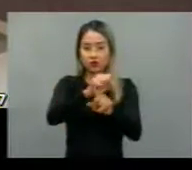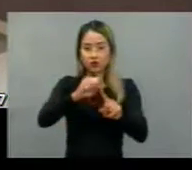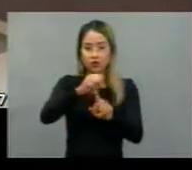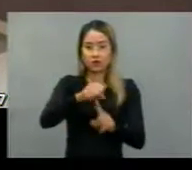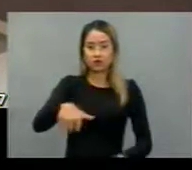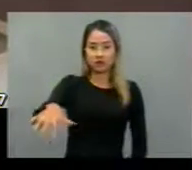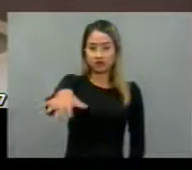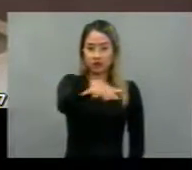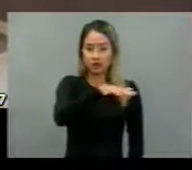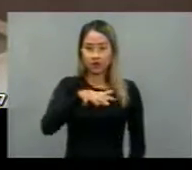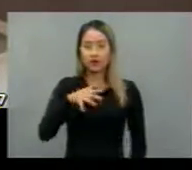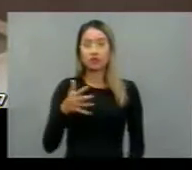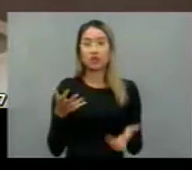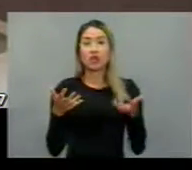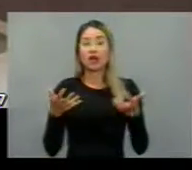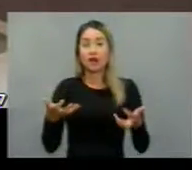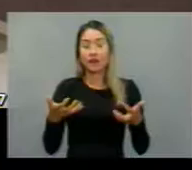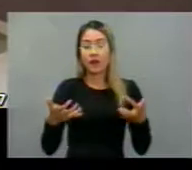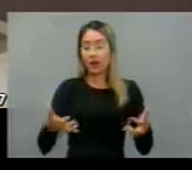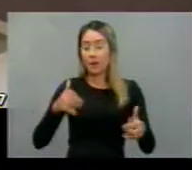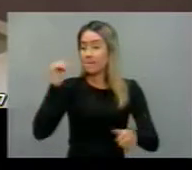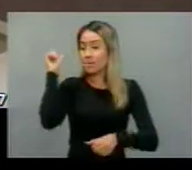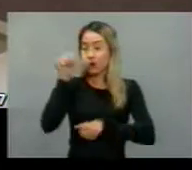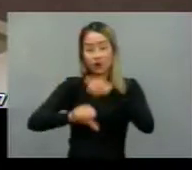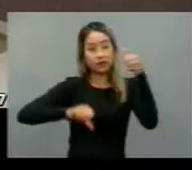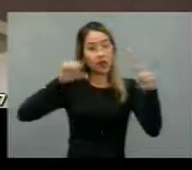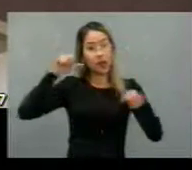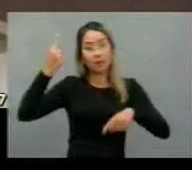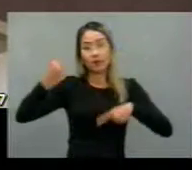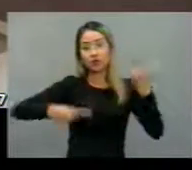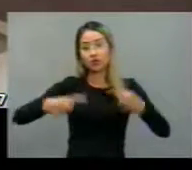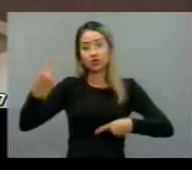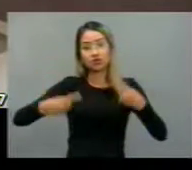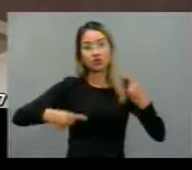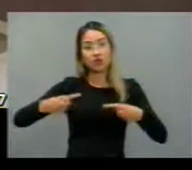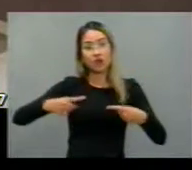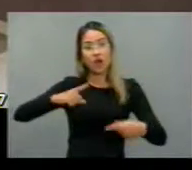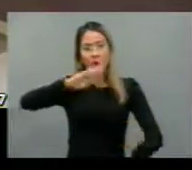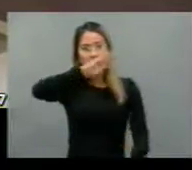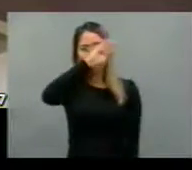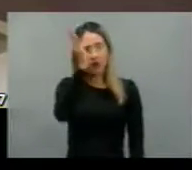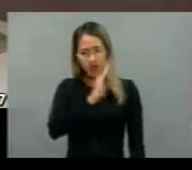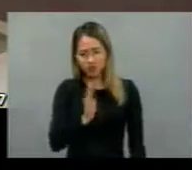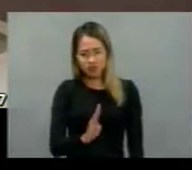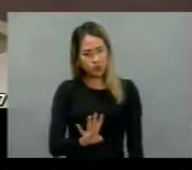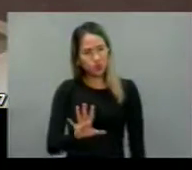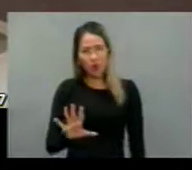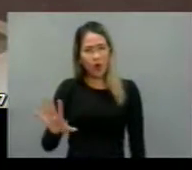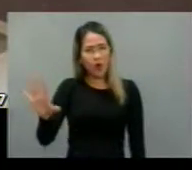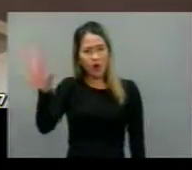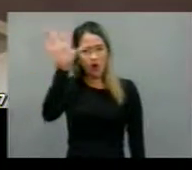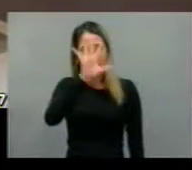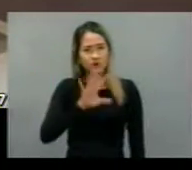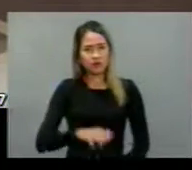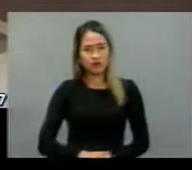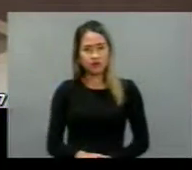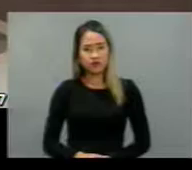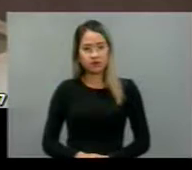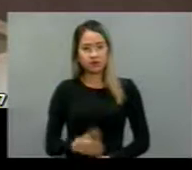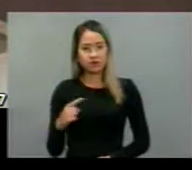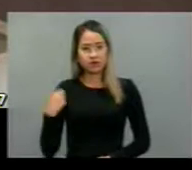uma reforma política ampla na sociedade brasileira, Nós que queremos,